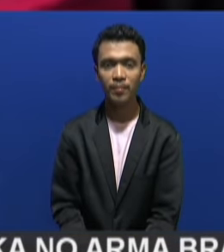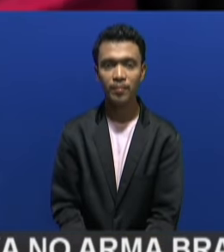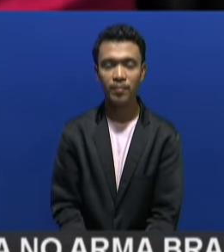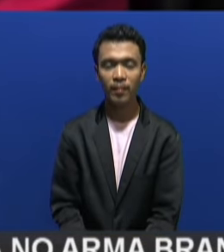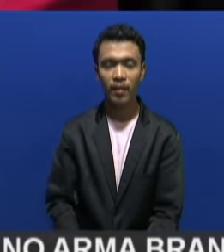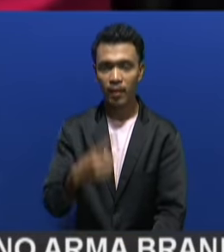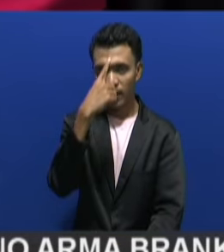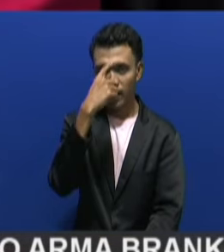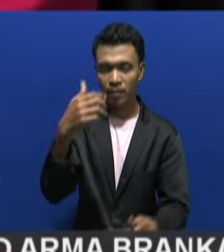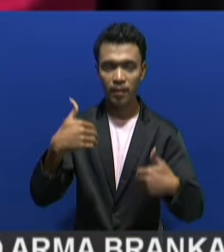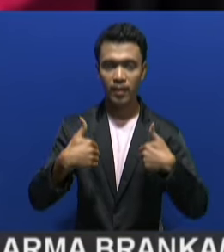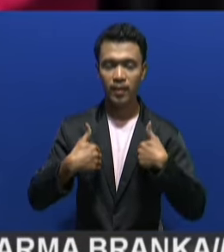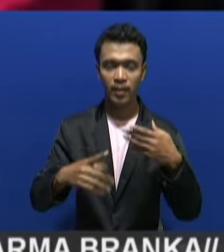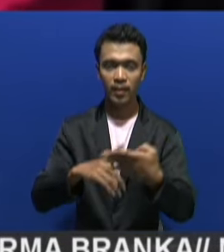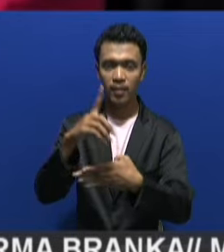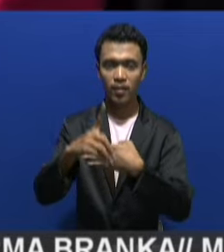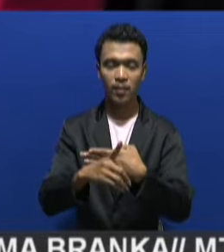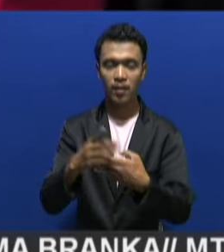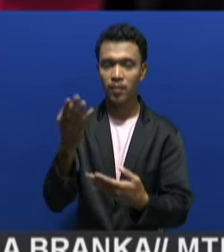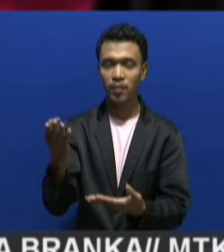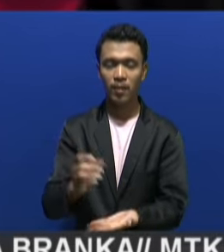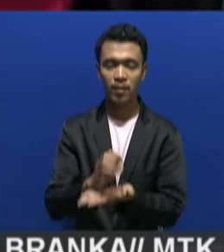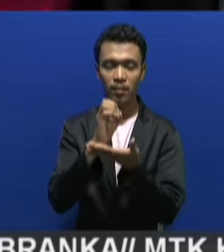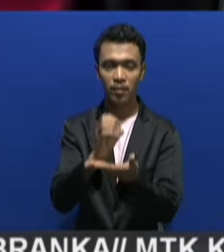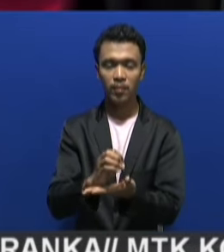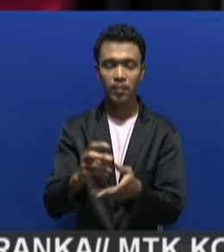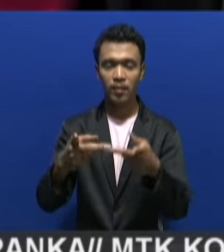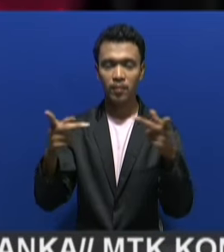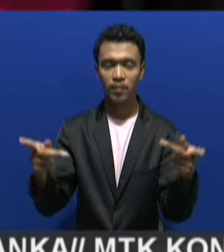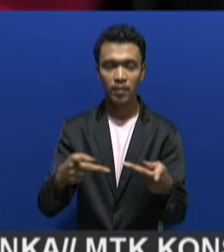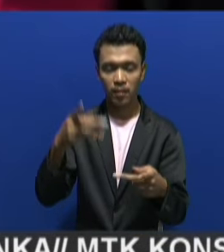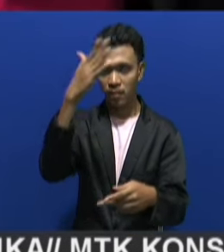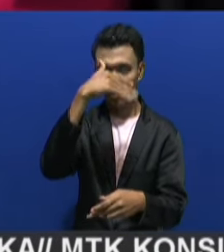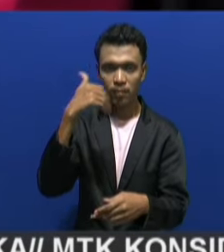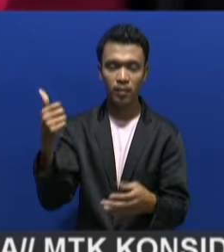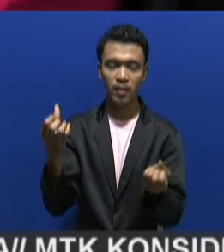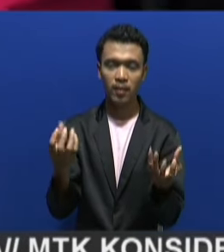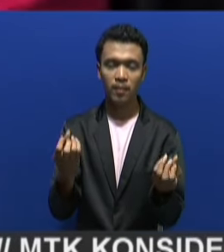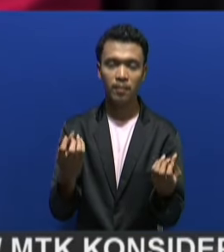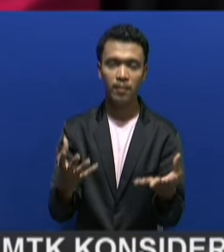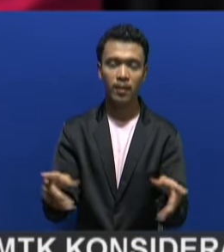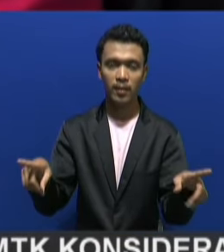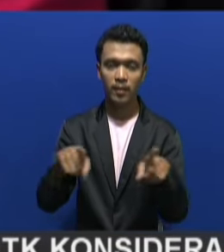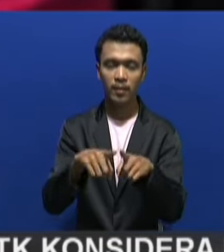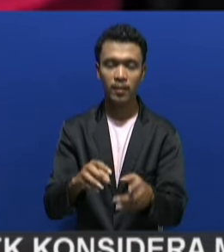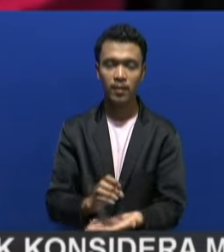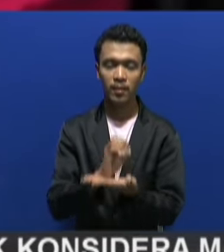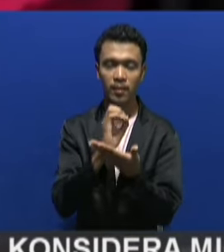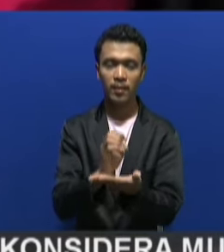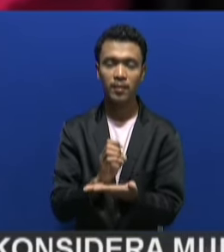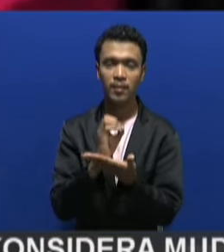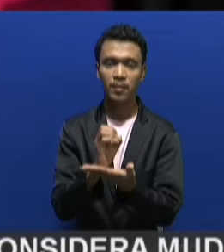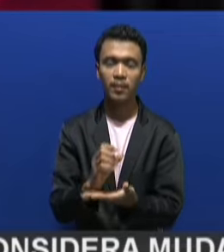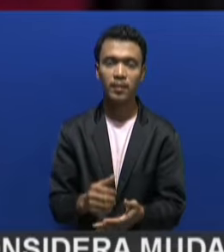Desenvolvimento ne, iha área hospitalidade e turismo ne, iha modbar. Que vale algo o ECUSI, para que o ECUSI